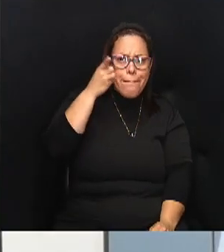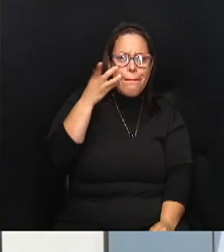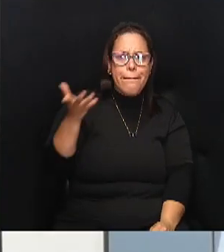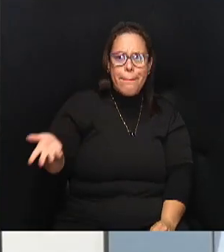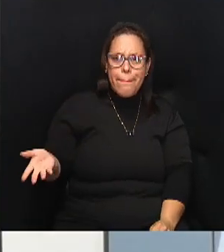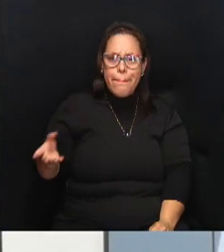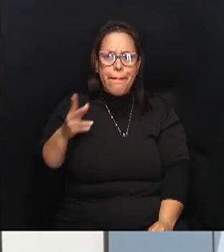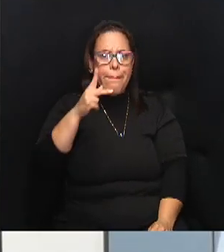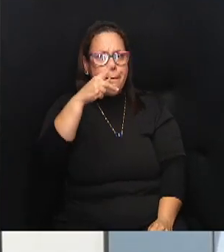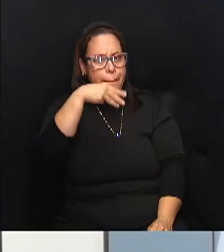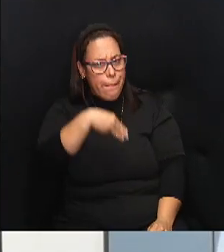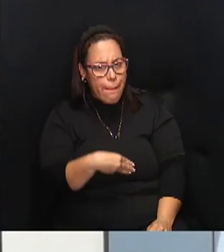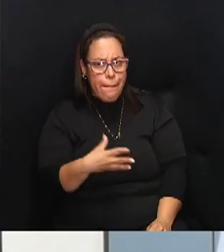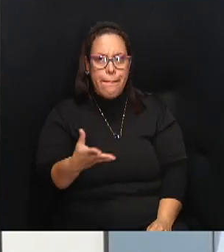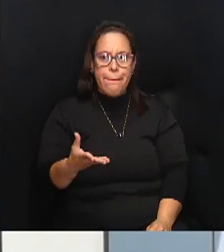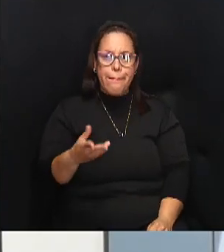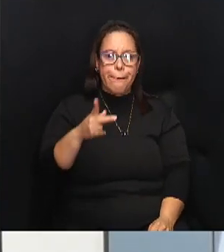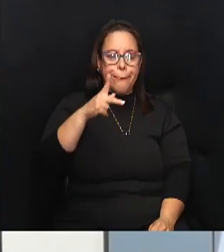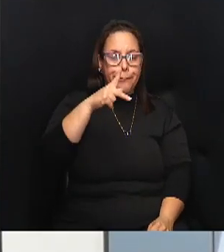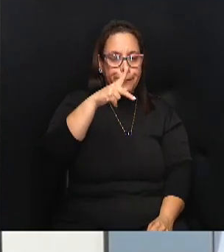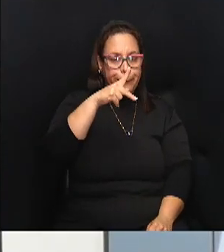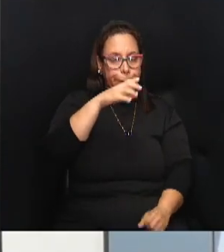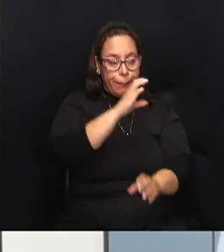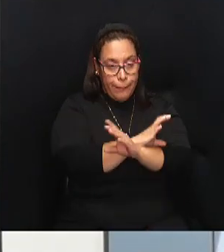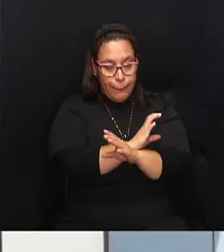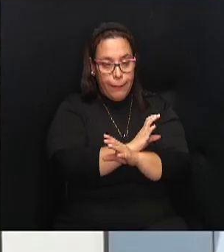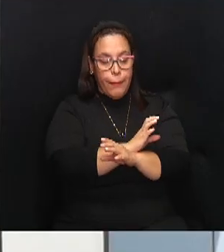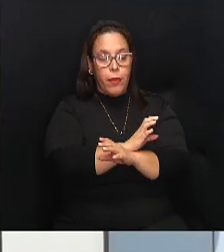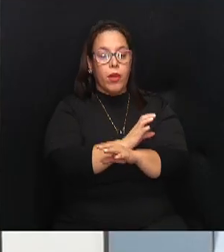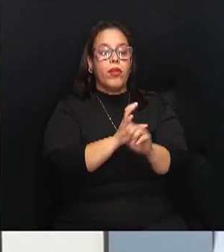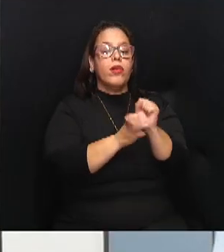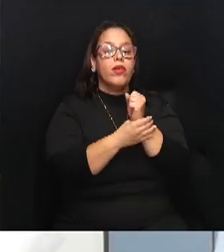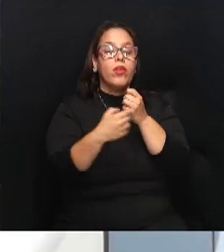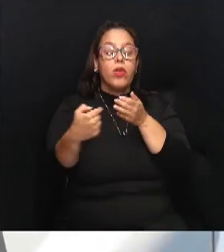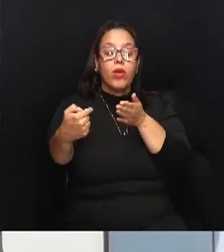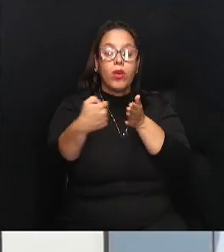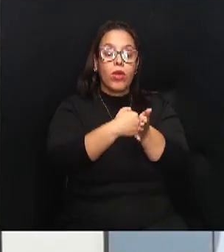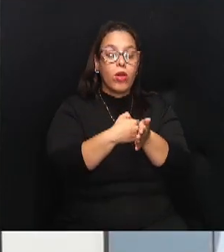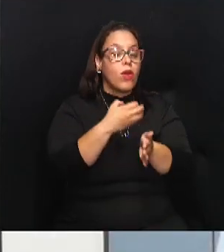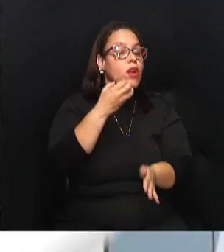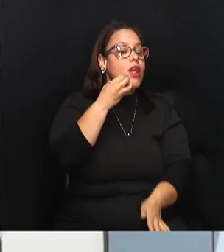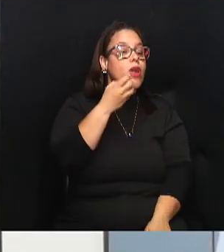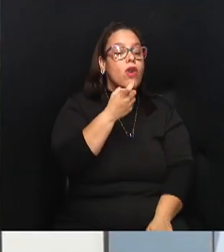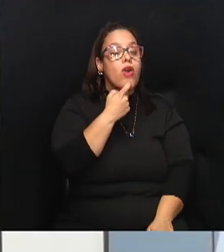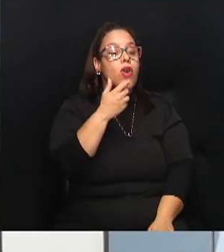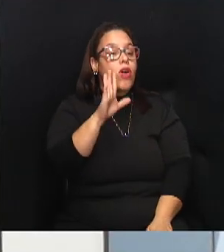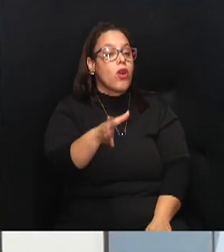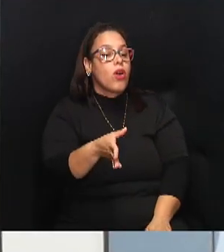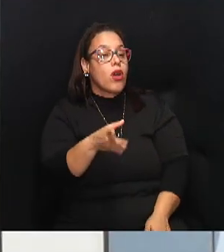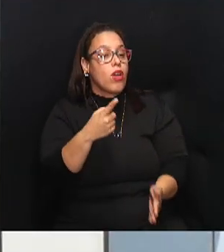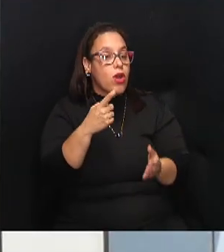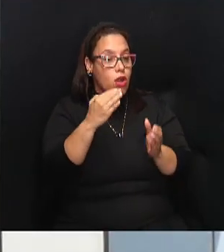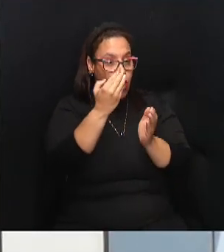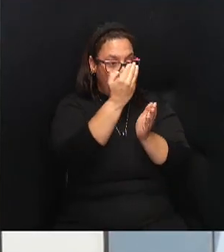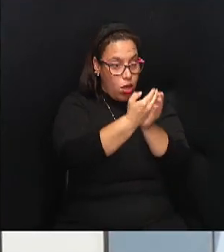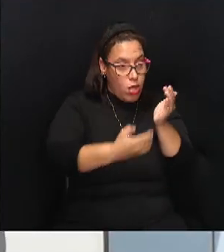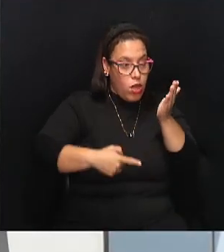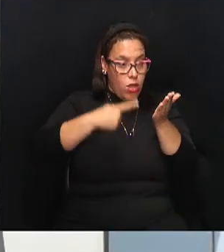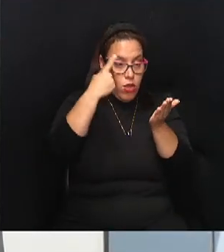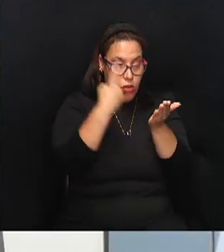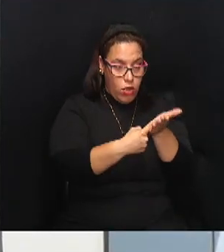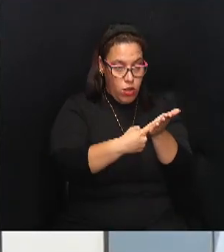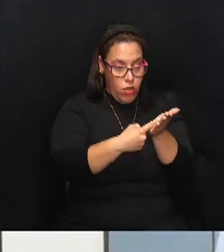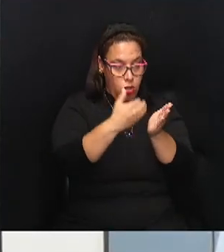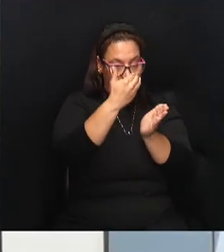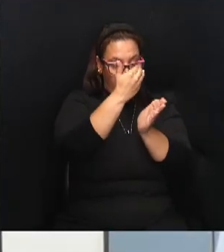da PM, né, da Polícia Civil, da área da segurança, eles me perguntam, Igor, em Campinas já tem o convênio estabelecido para